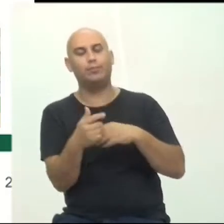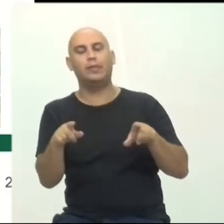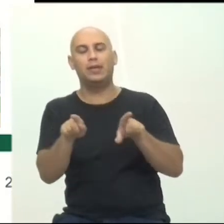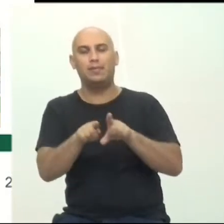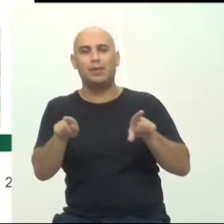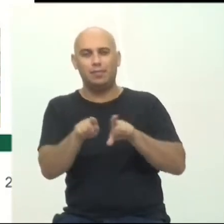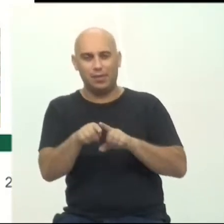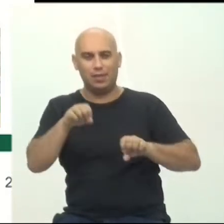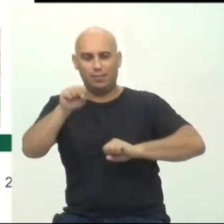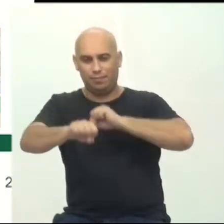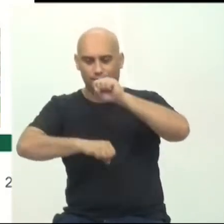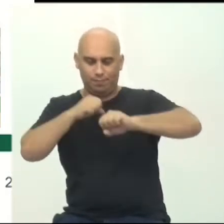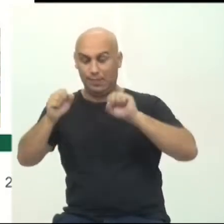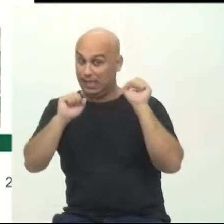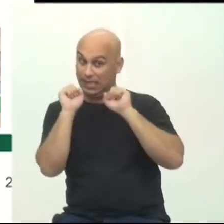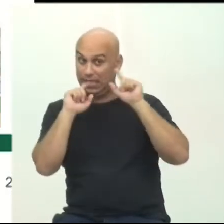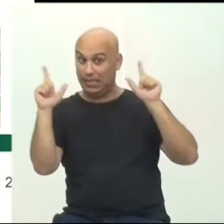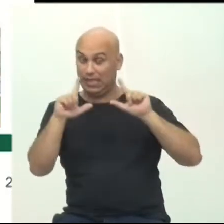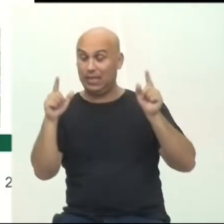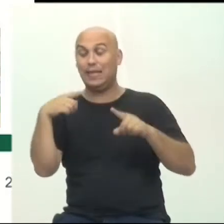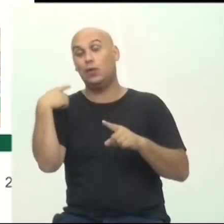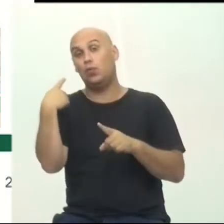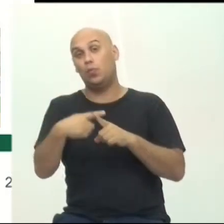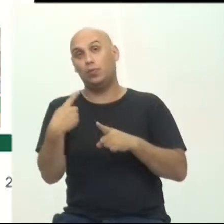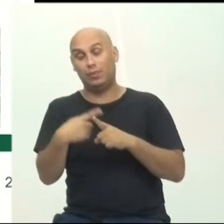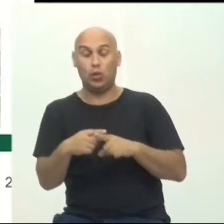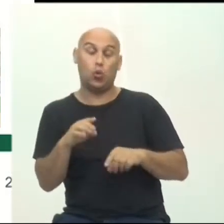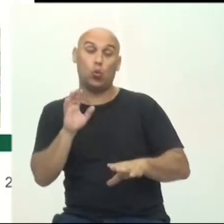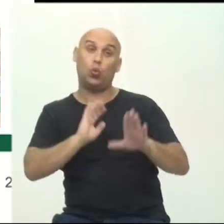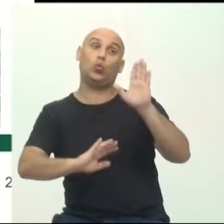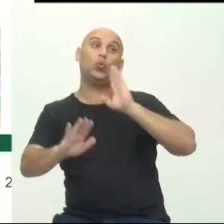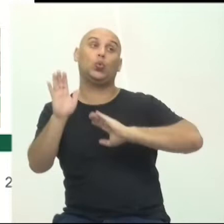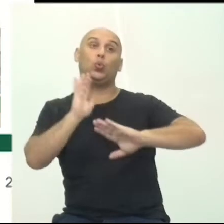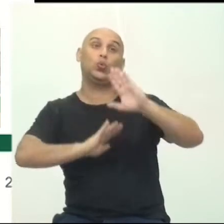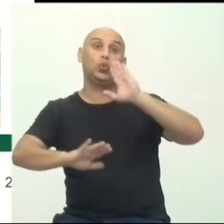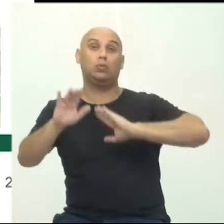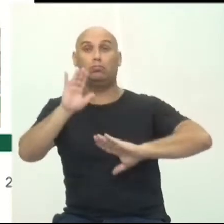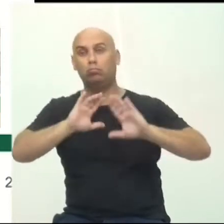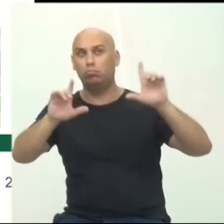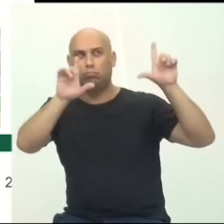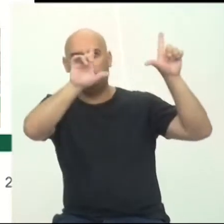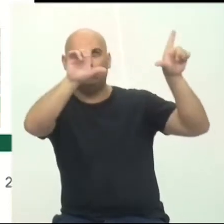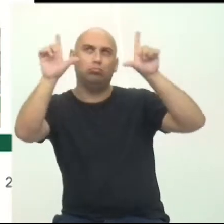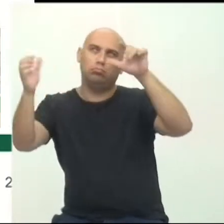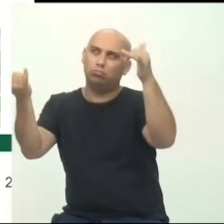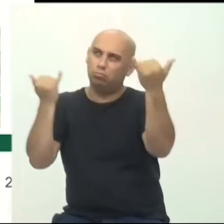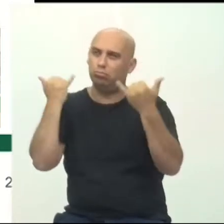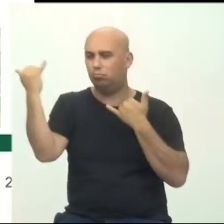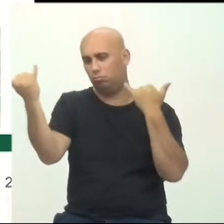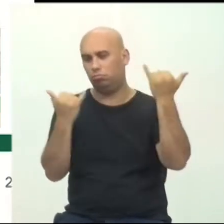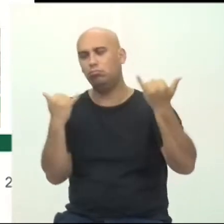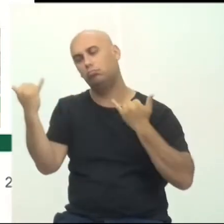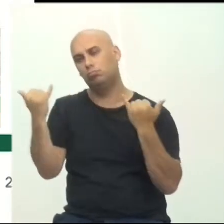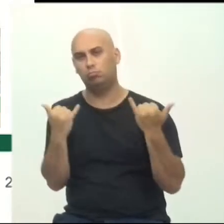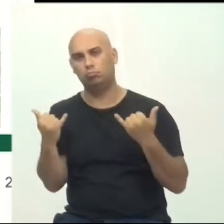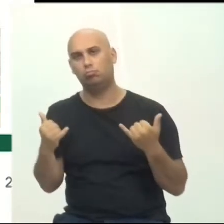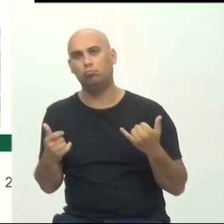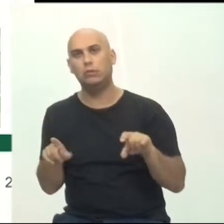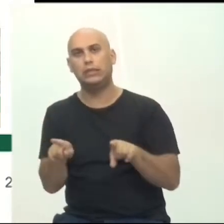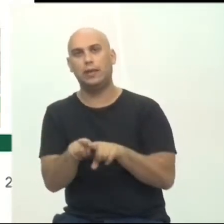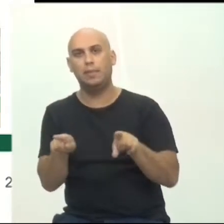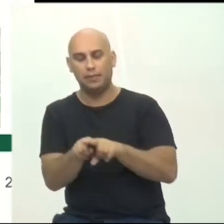espaço com um pouco mais de atenção, com também muito cuidado com a sinalização, e aí há um